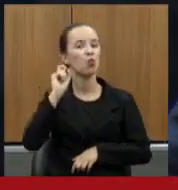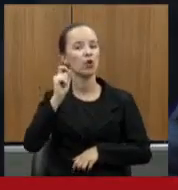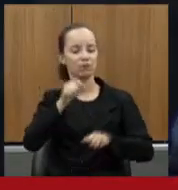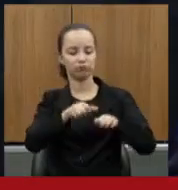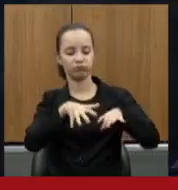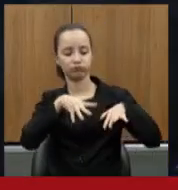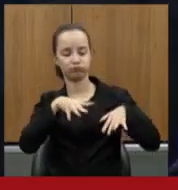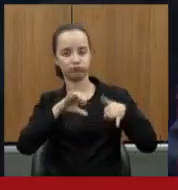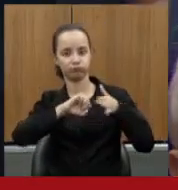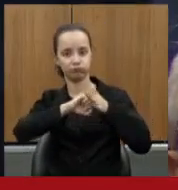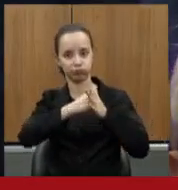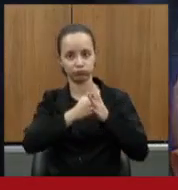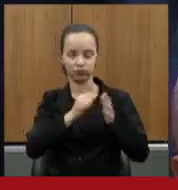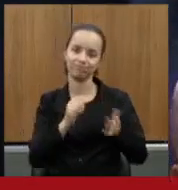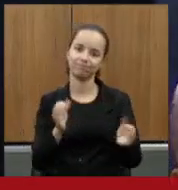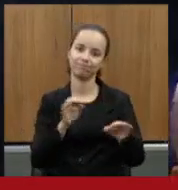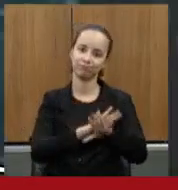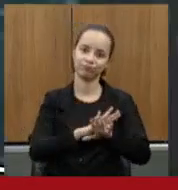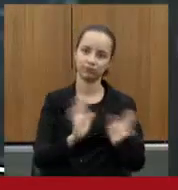Nacional Constituinte.